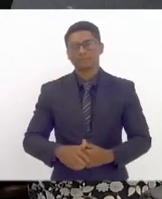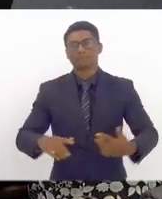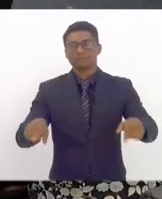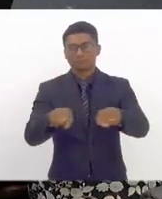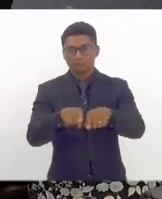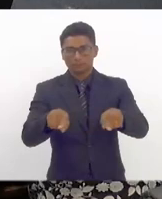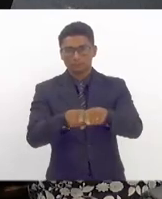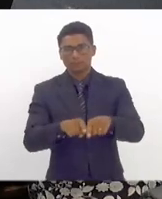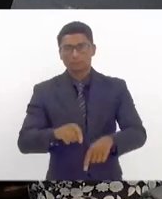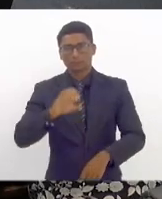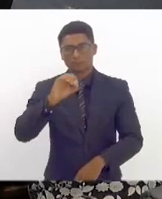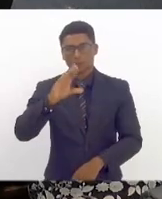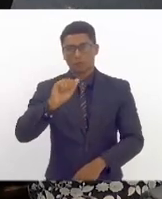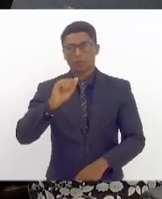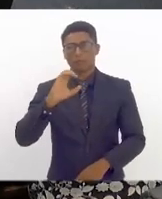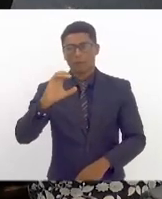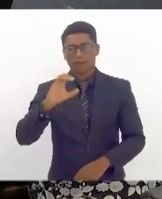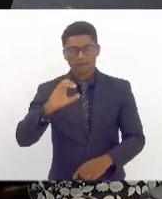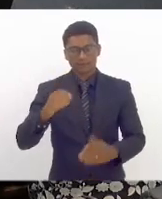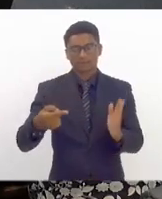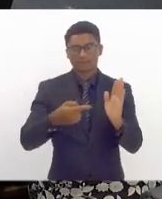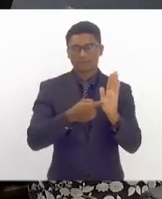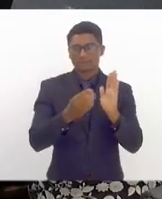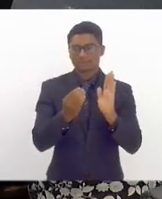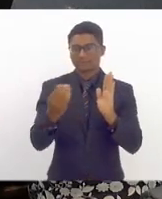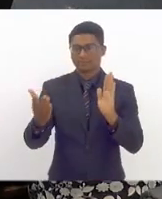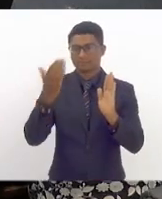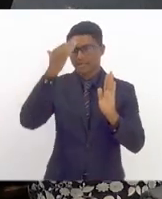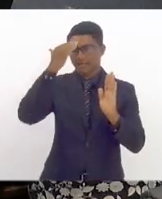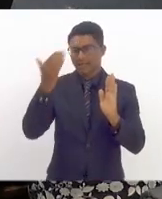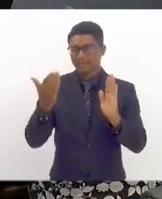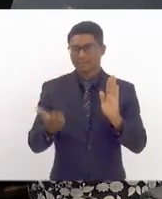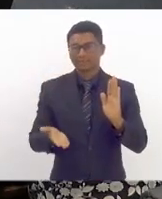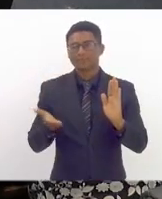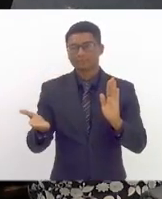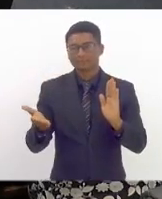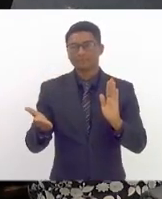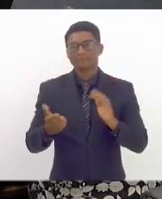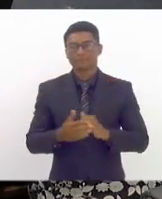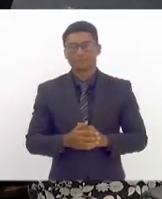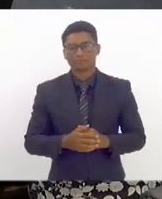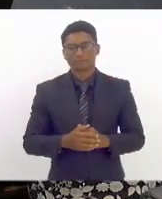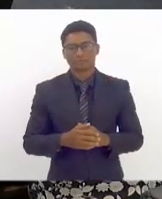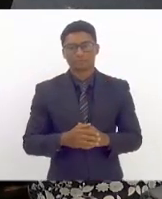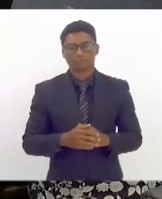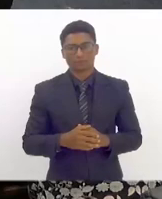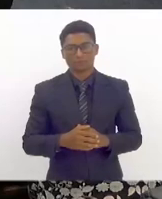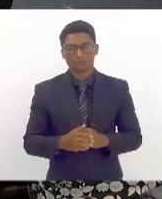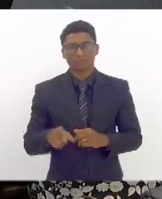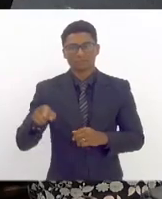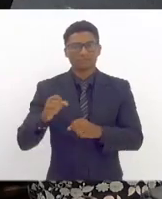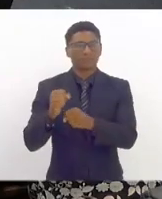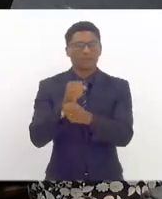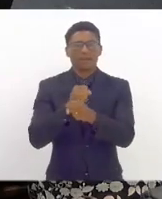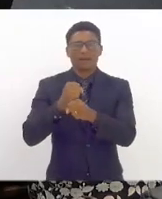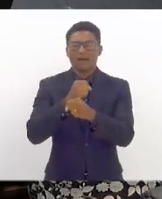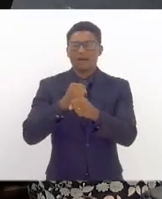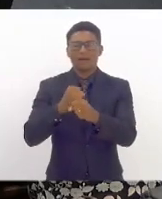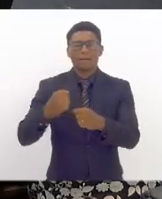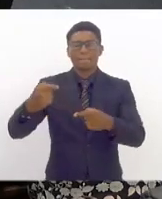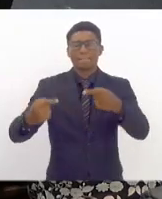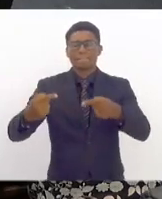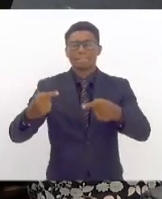nome do obbarke um pequeno agradecimento nosso ao seu tantos anos de vida pública